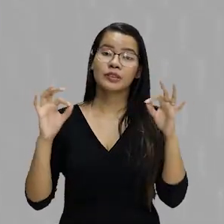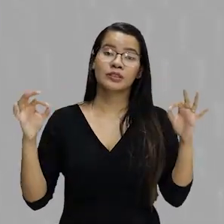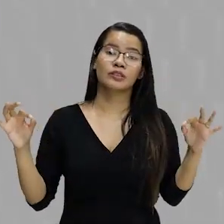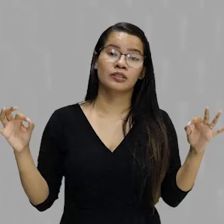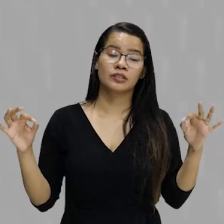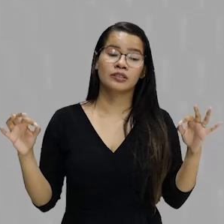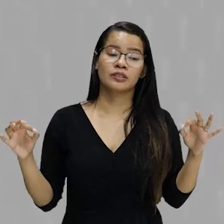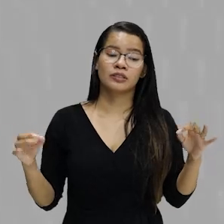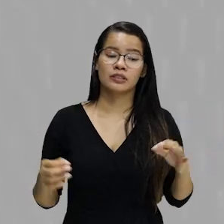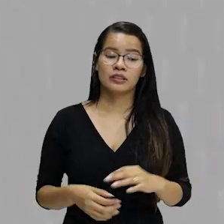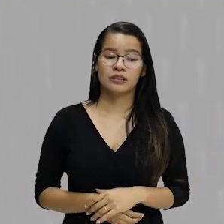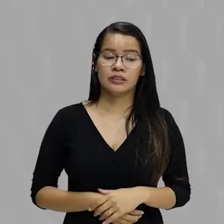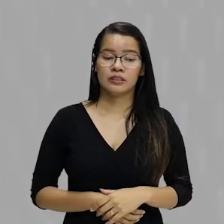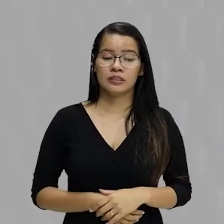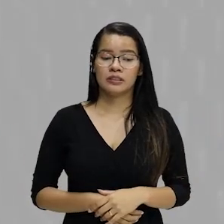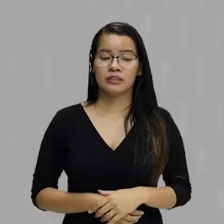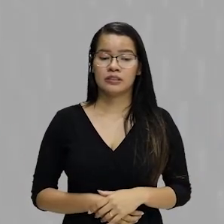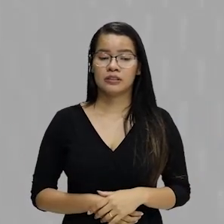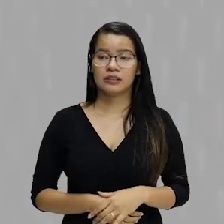C.